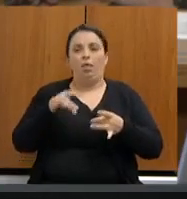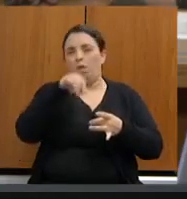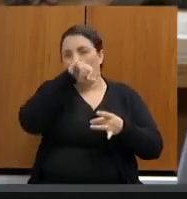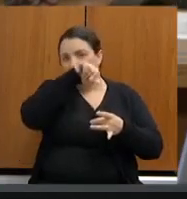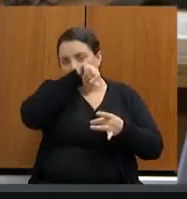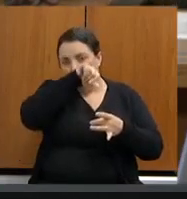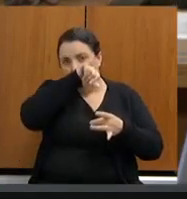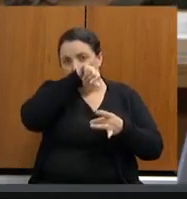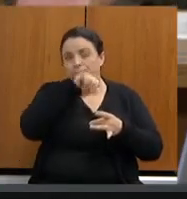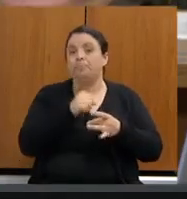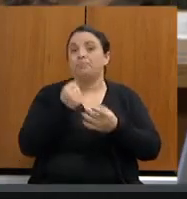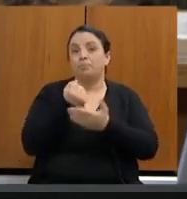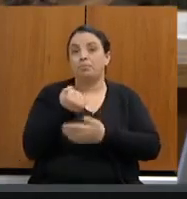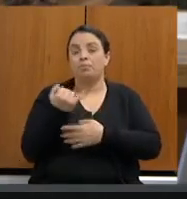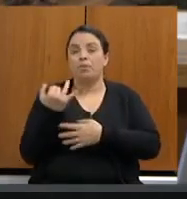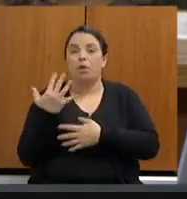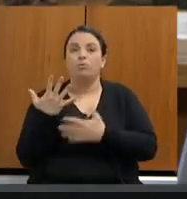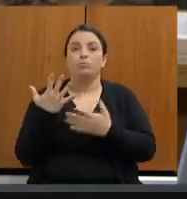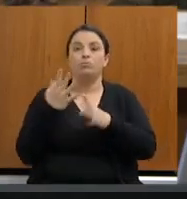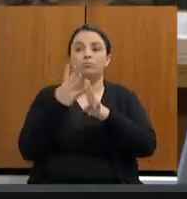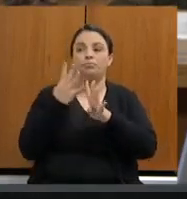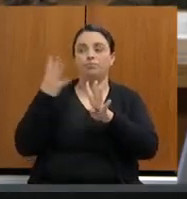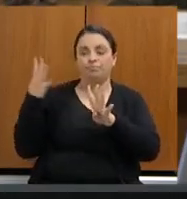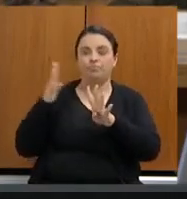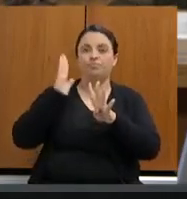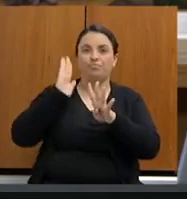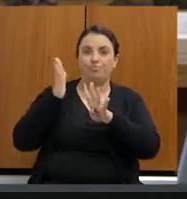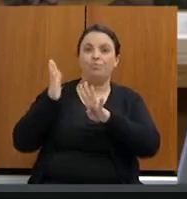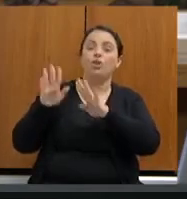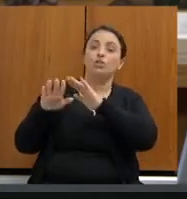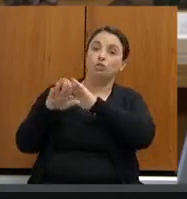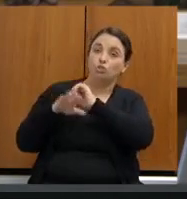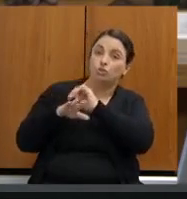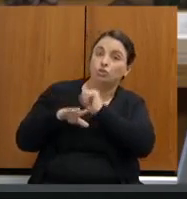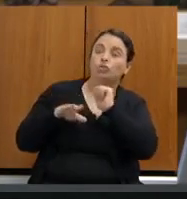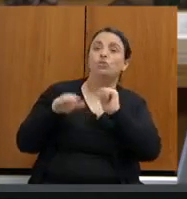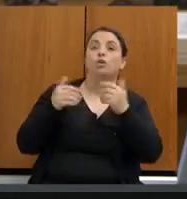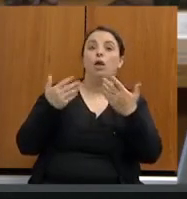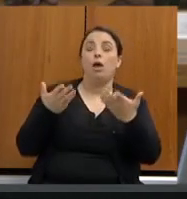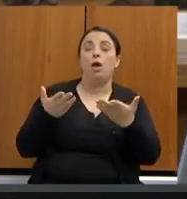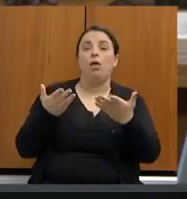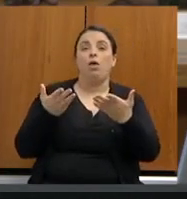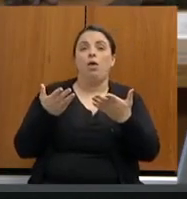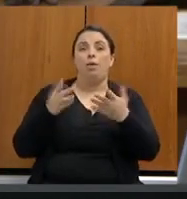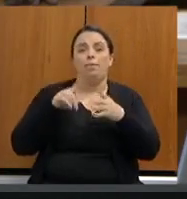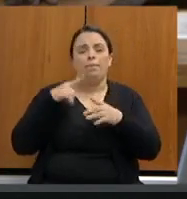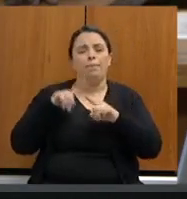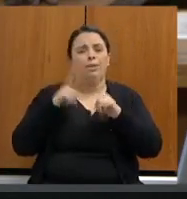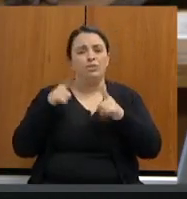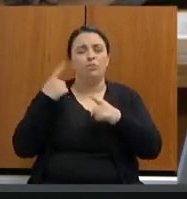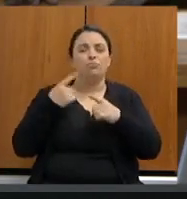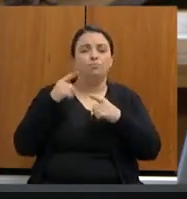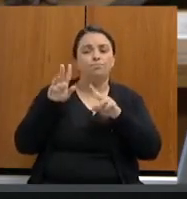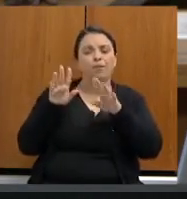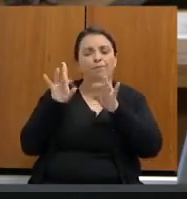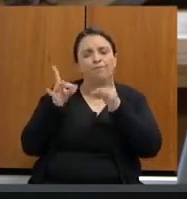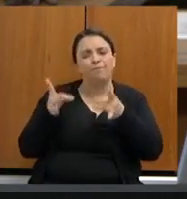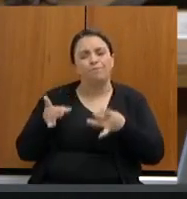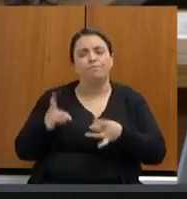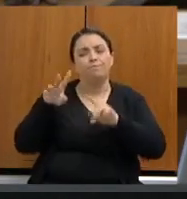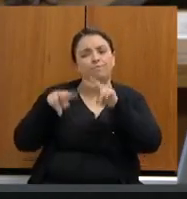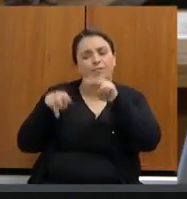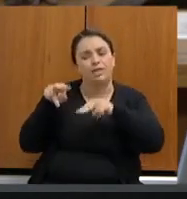chamado alguns acidentes né dos concursos e nós vamos ter que nós a tomar as decisões conforme cada caso